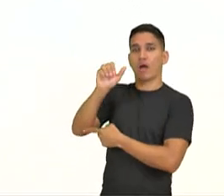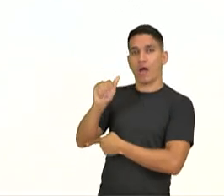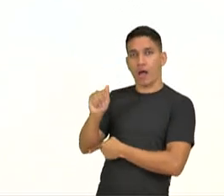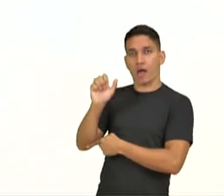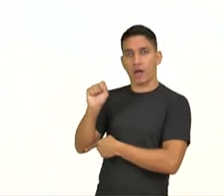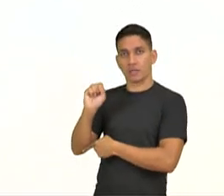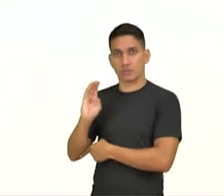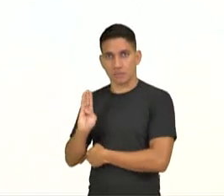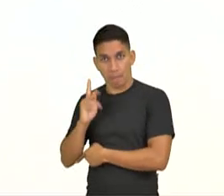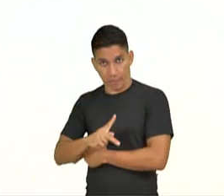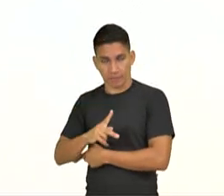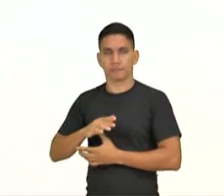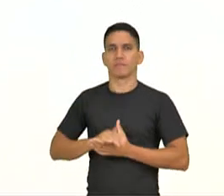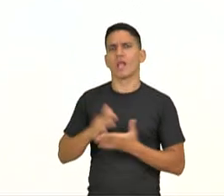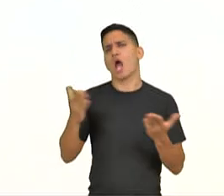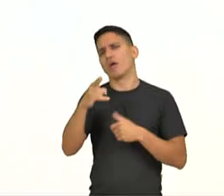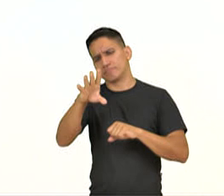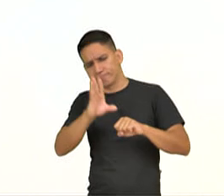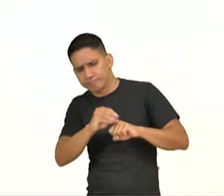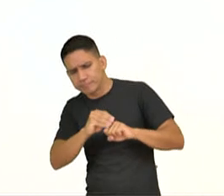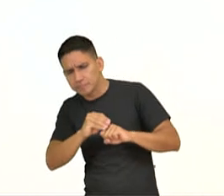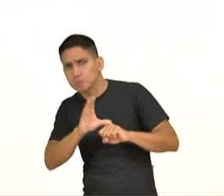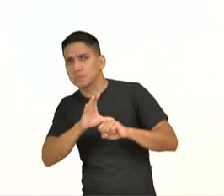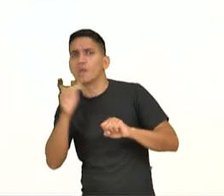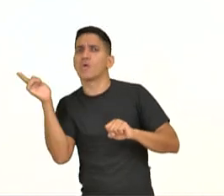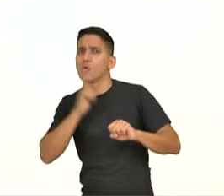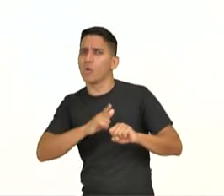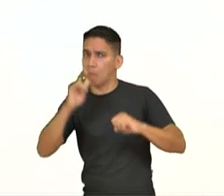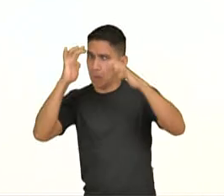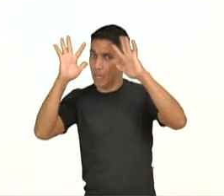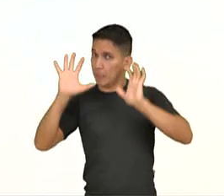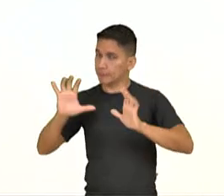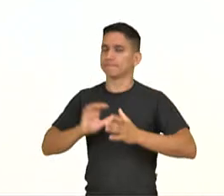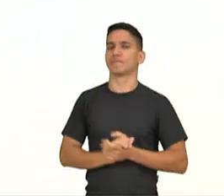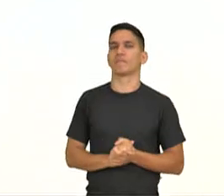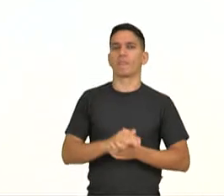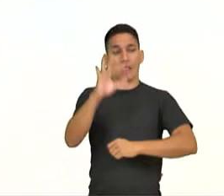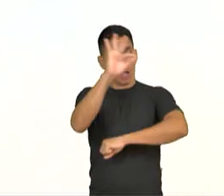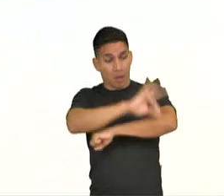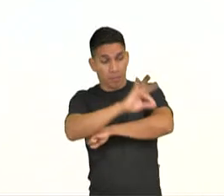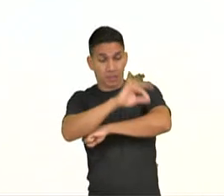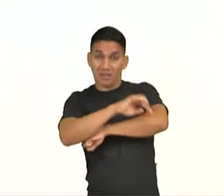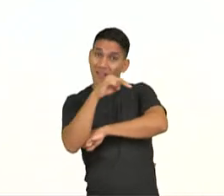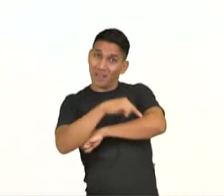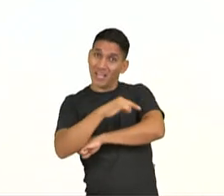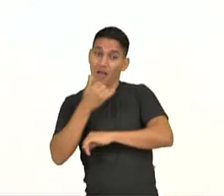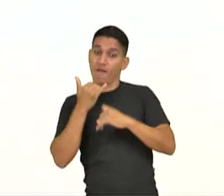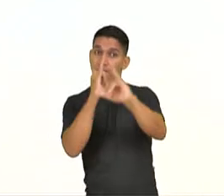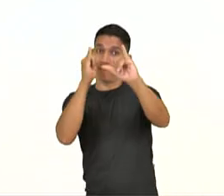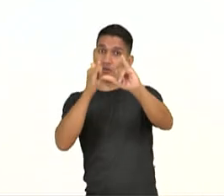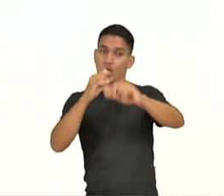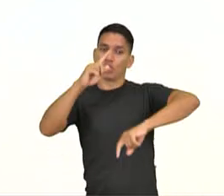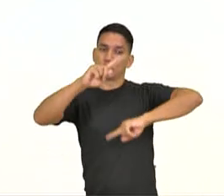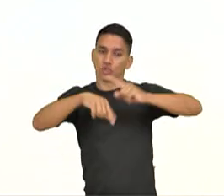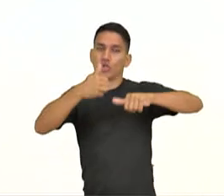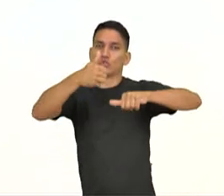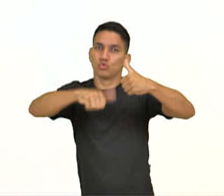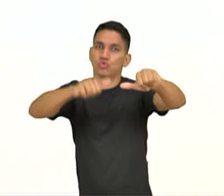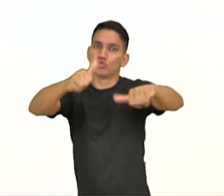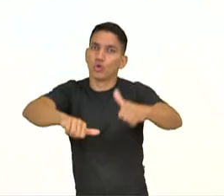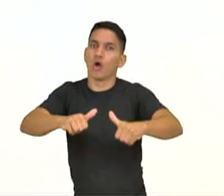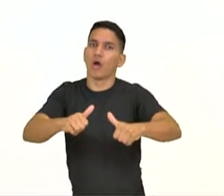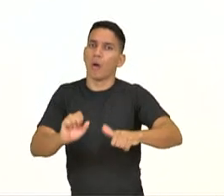esses conhecimentos, você pode pensar sobre essas questões. O petróleo é uma fonte de energia renovável? Por que existem